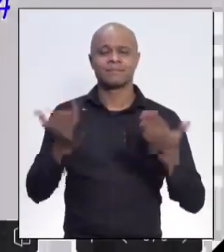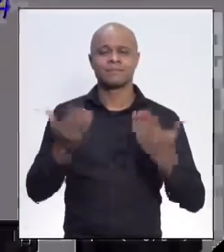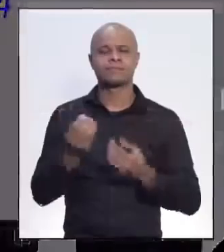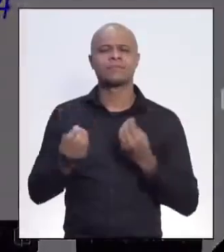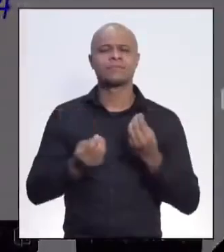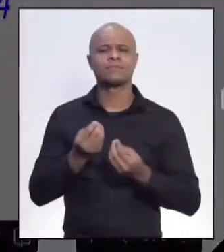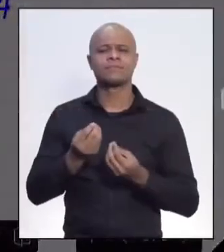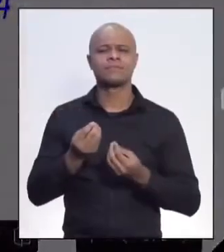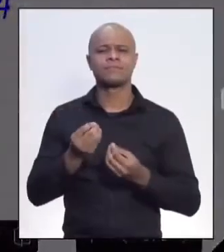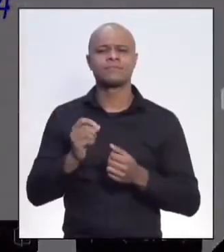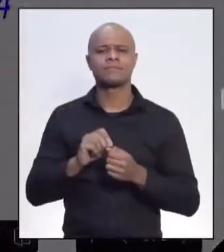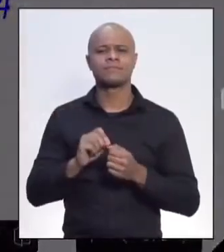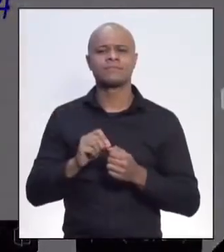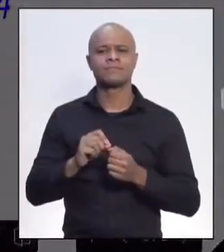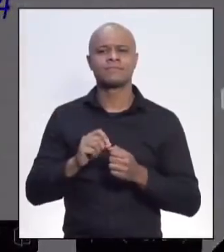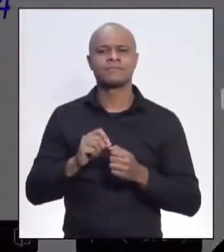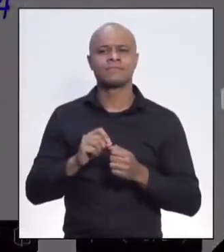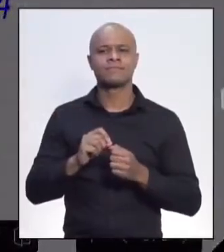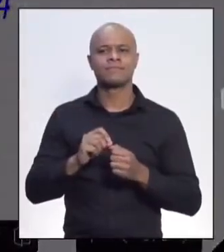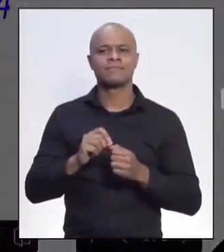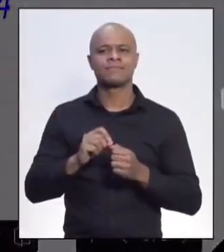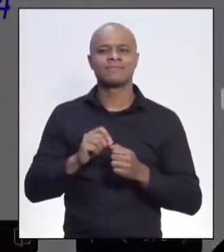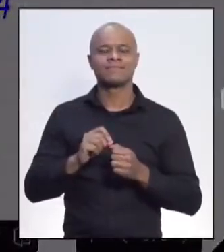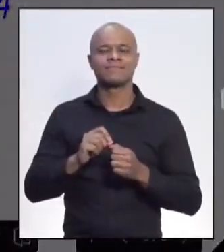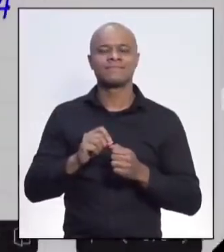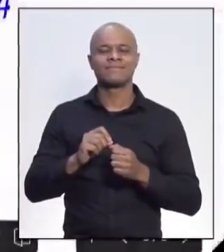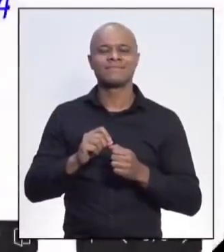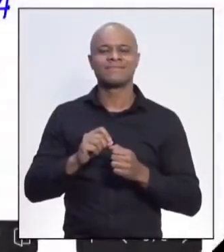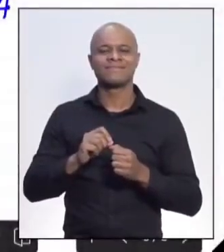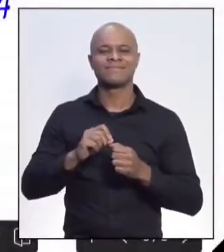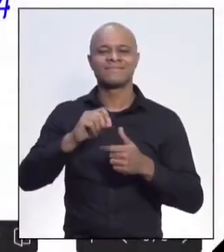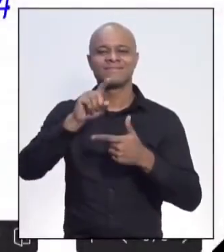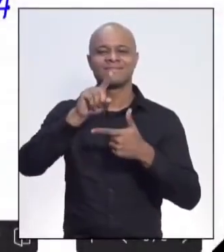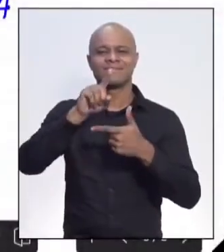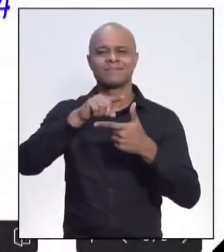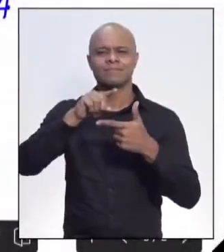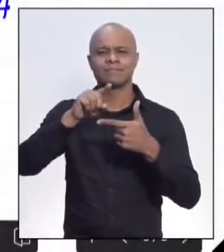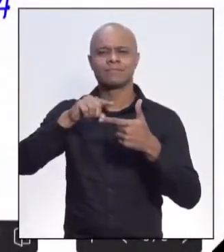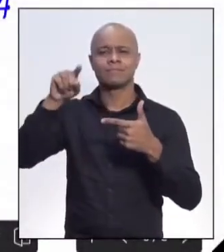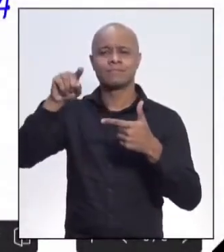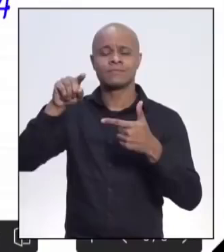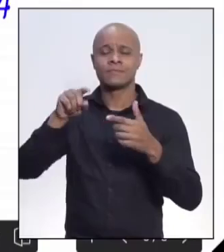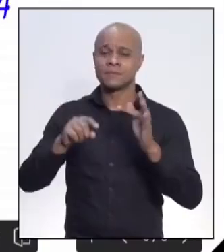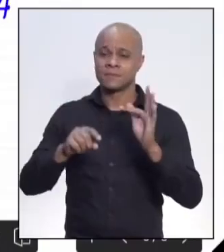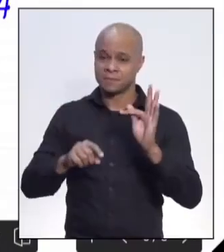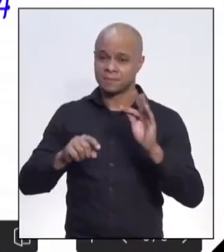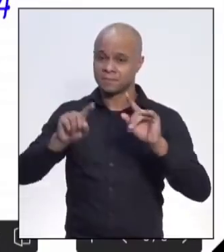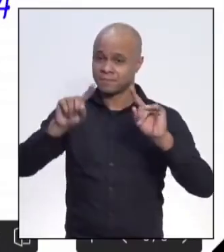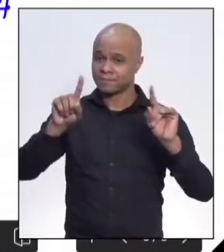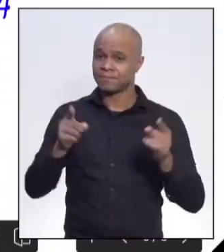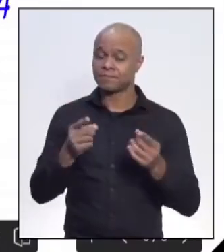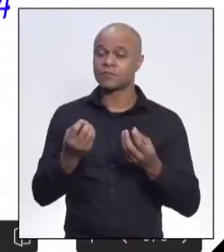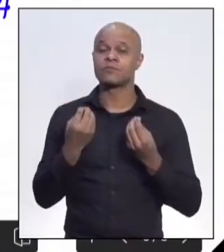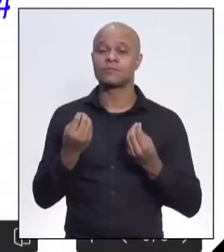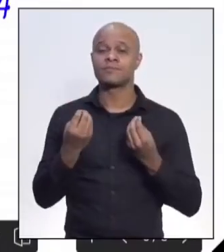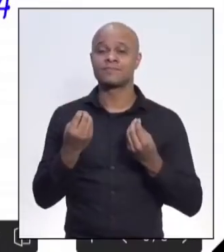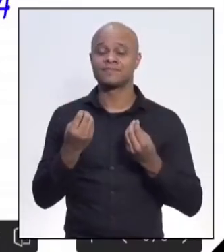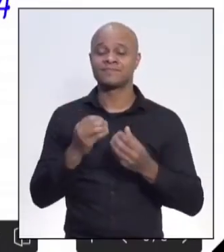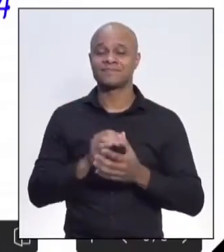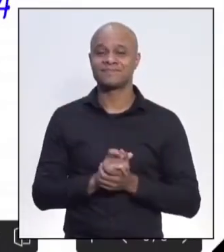fazer? Eu vou traçar o gráfico da minha função. Como, pensando na ideia da